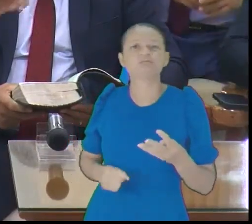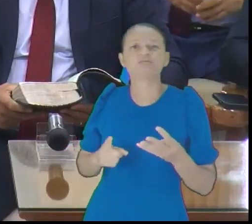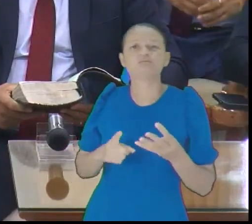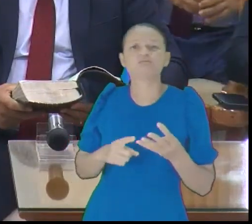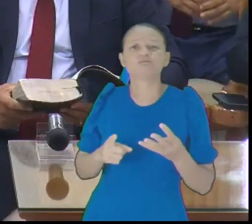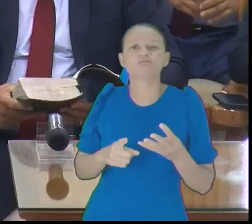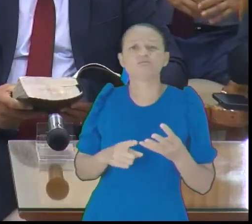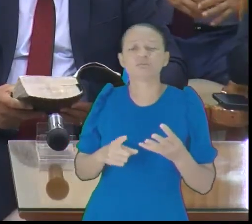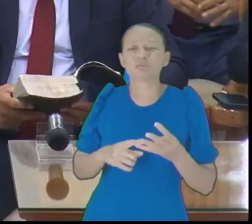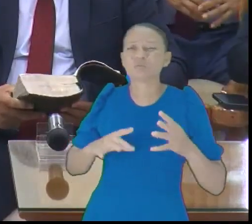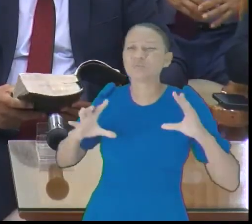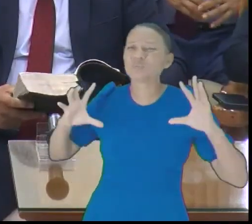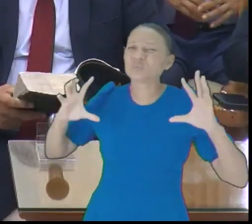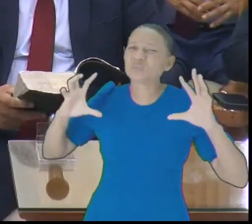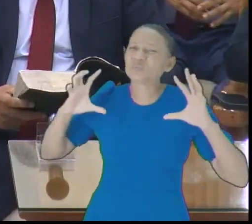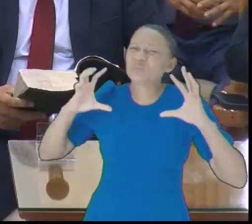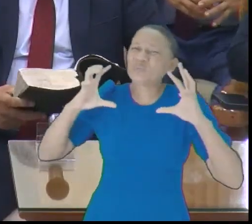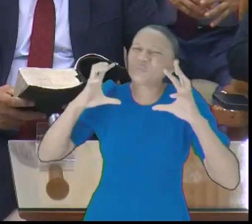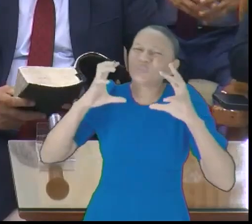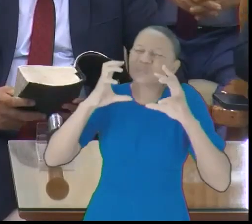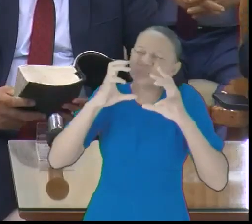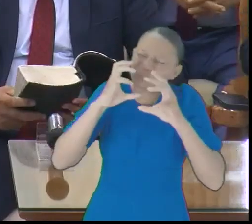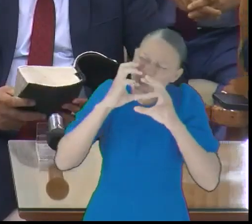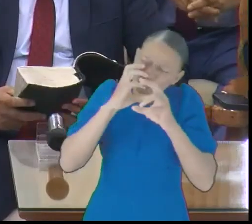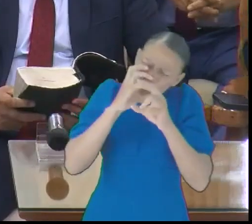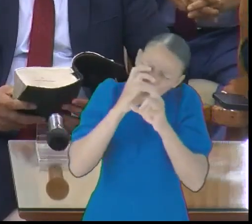sobreveio uma grande escuridão.